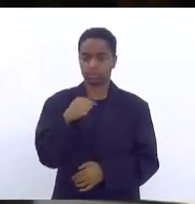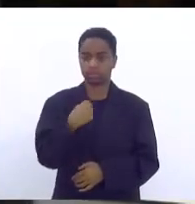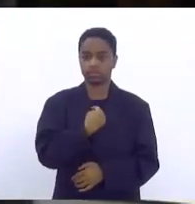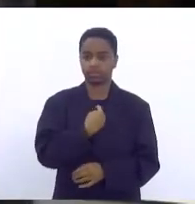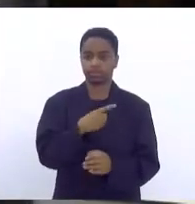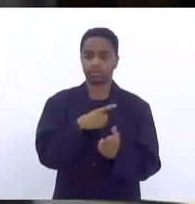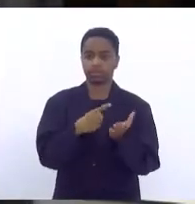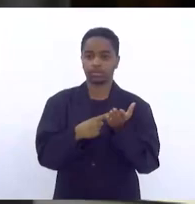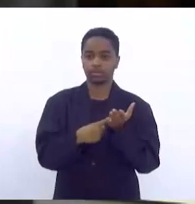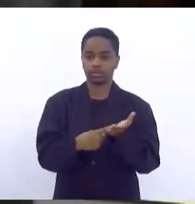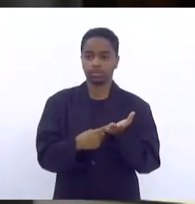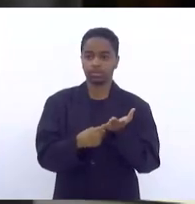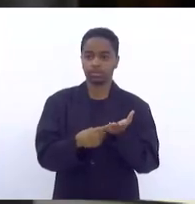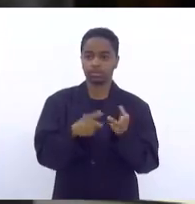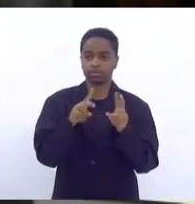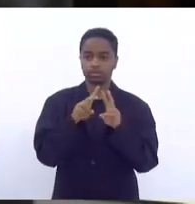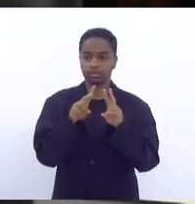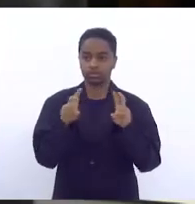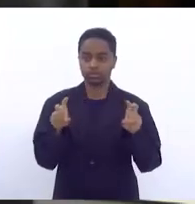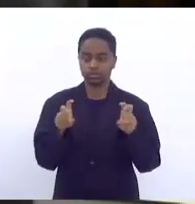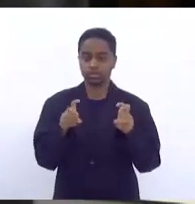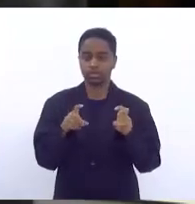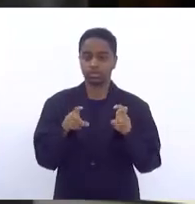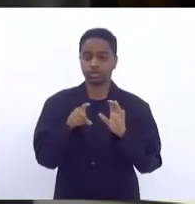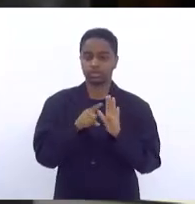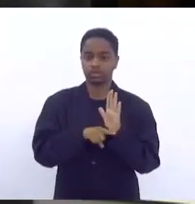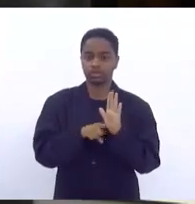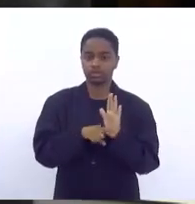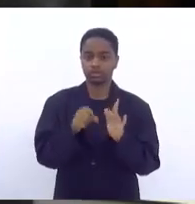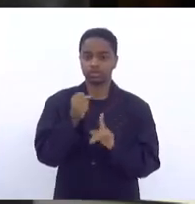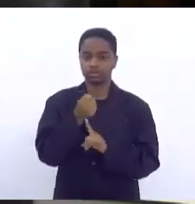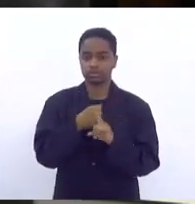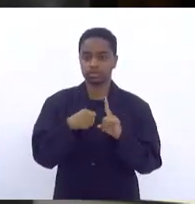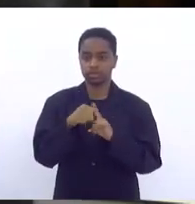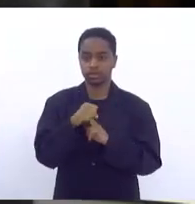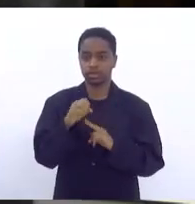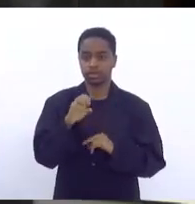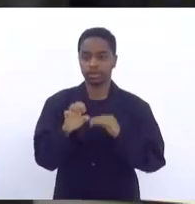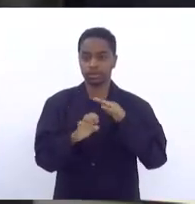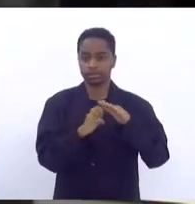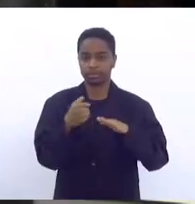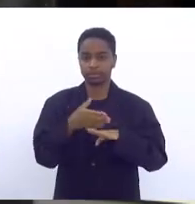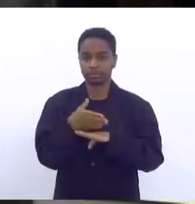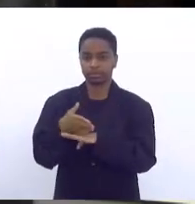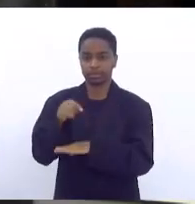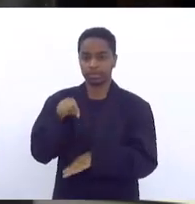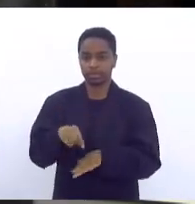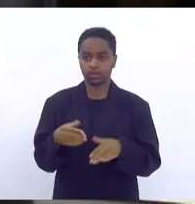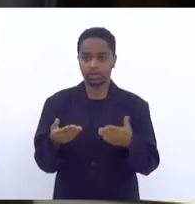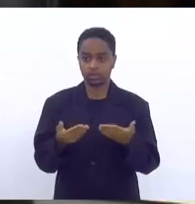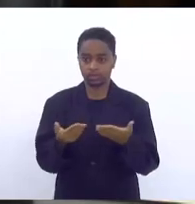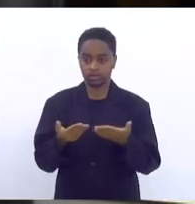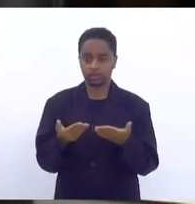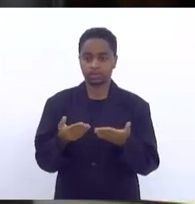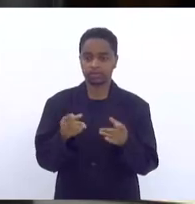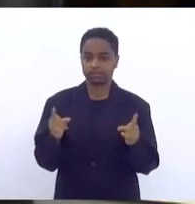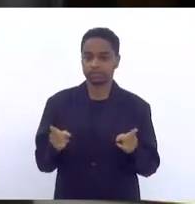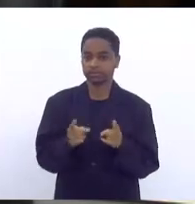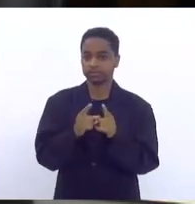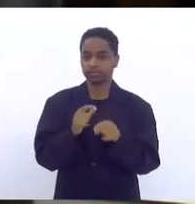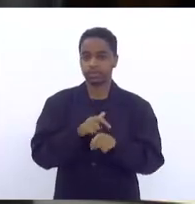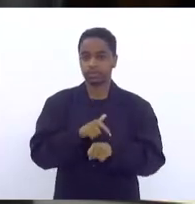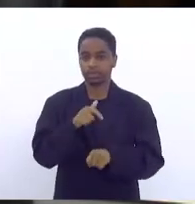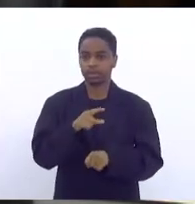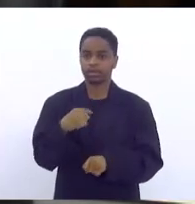eh com relação à questão da tarifa social das empresas que estão aqui presentes já partir num tempo brevíssimo